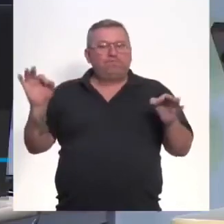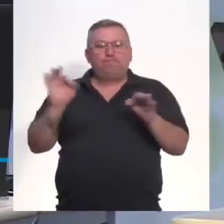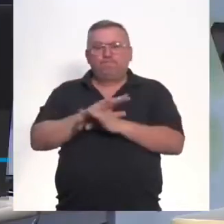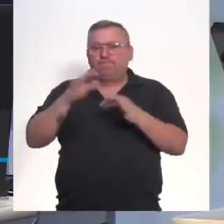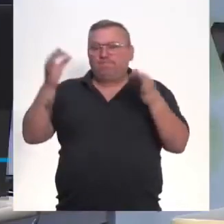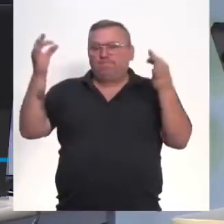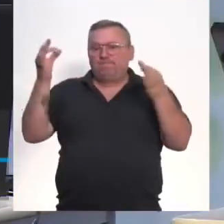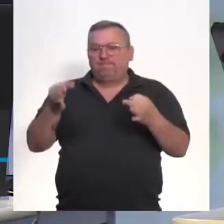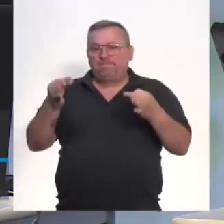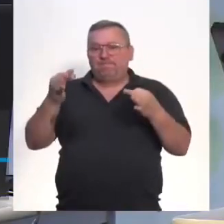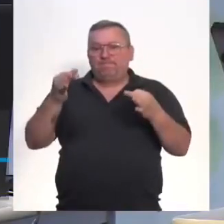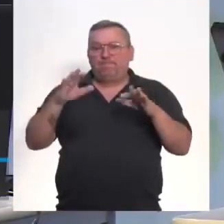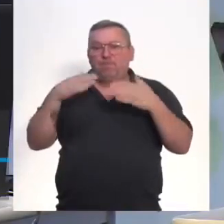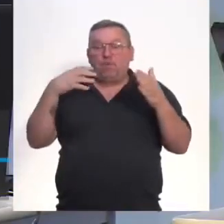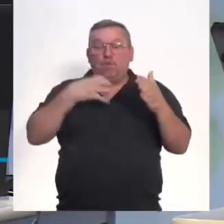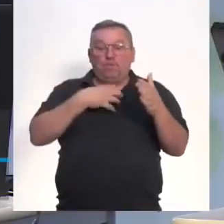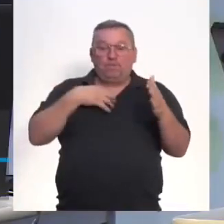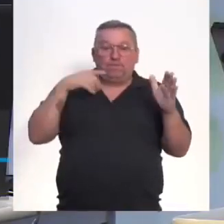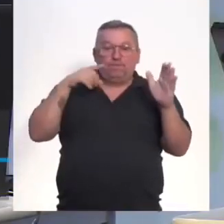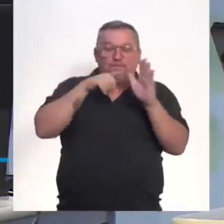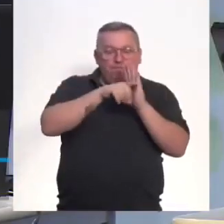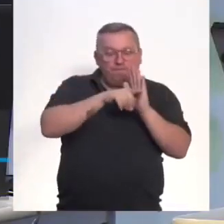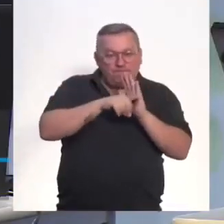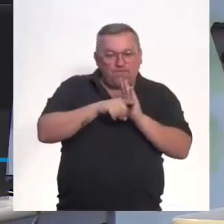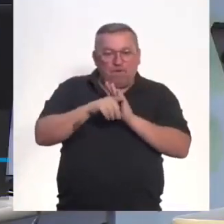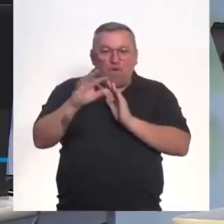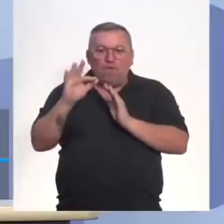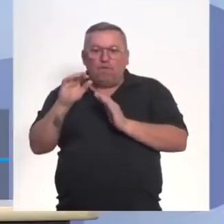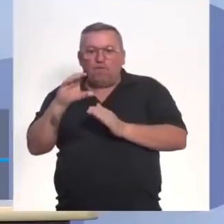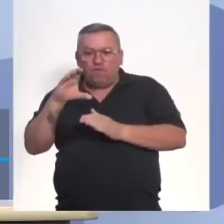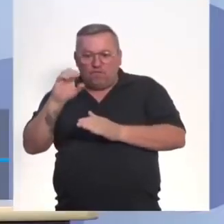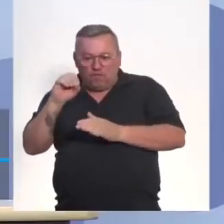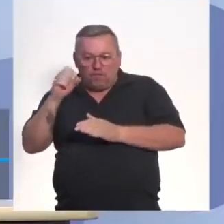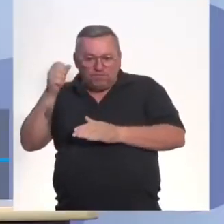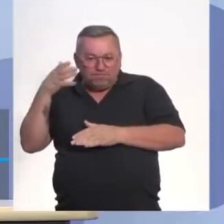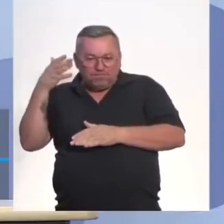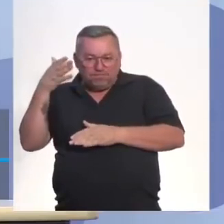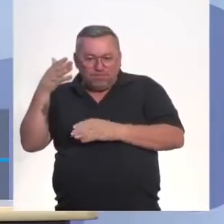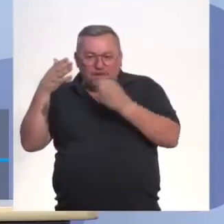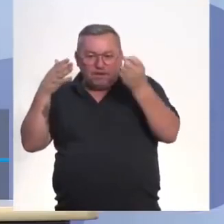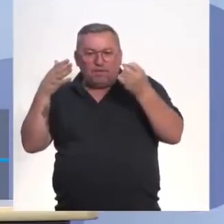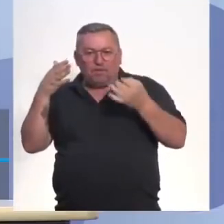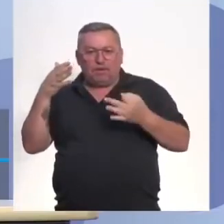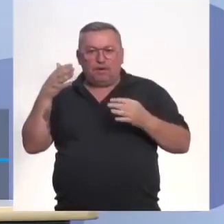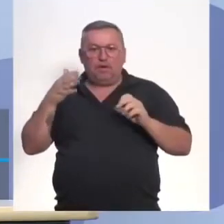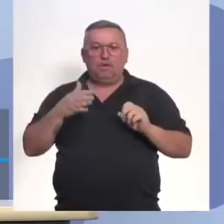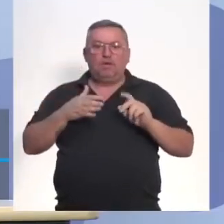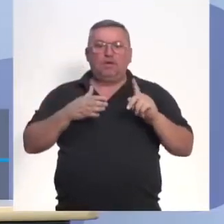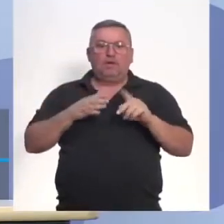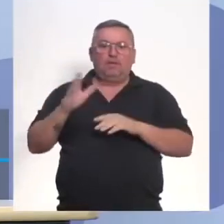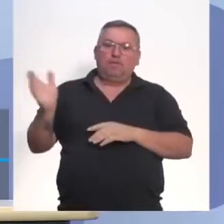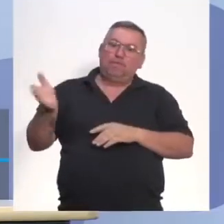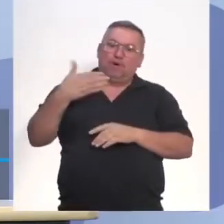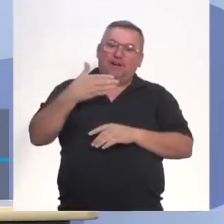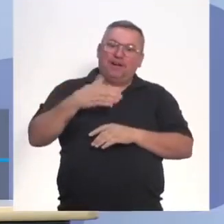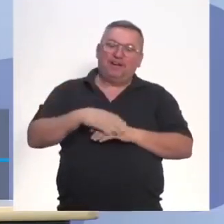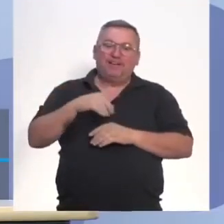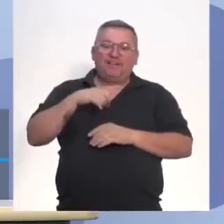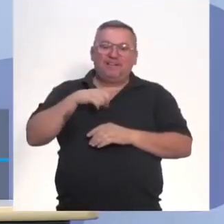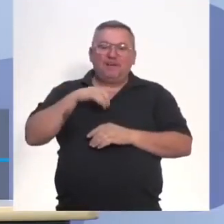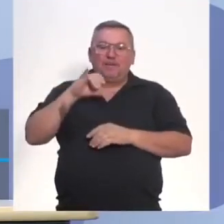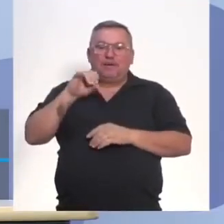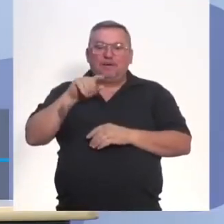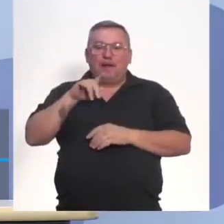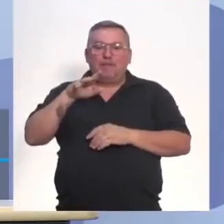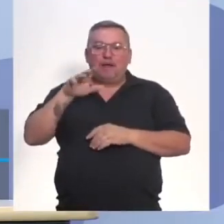Toda vez que pergunta qual é o foco narrativo, é que tipo de narrador, tá bom? Então, bora lá, ó. Já temos a Isabelle